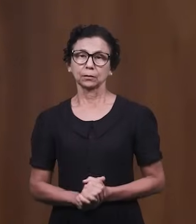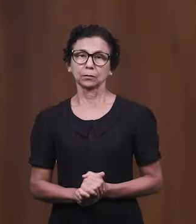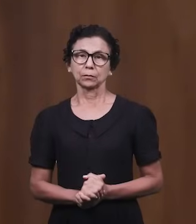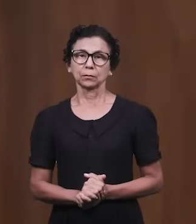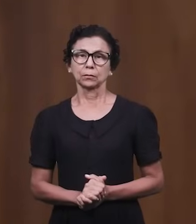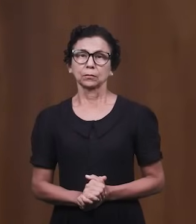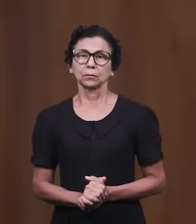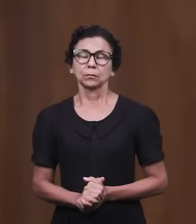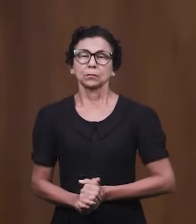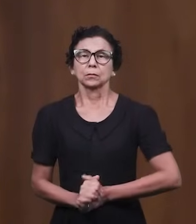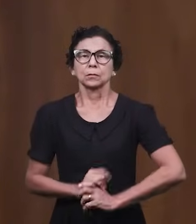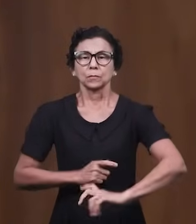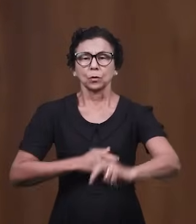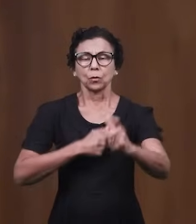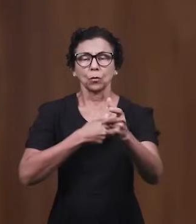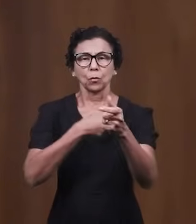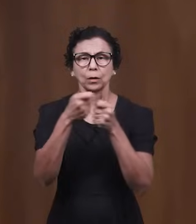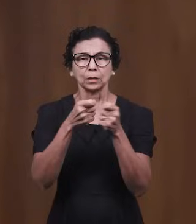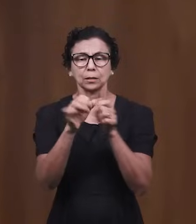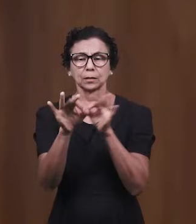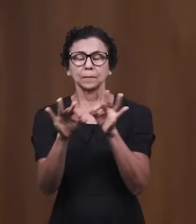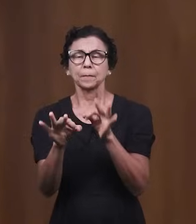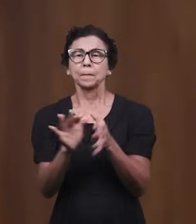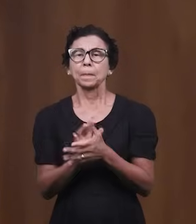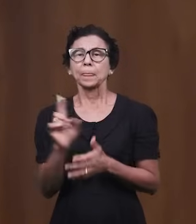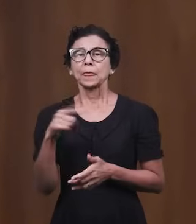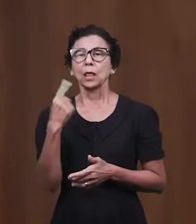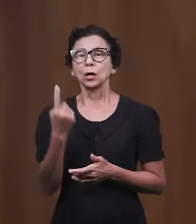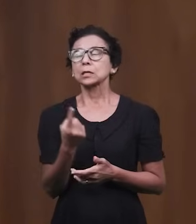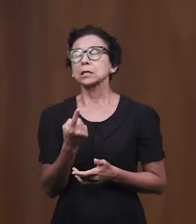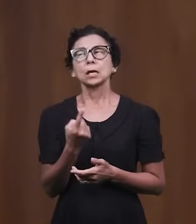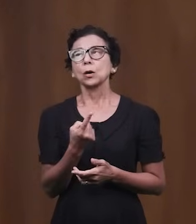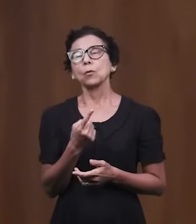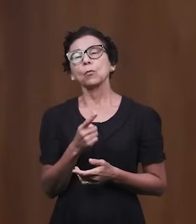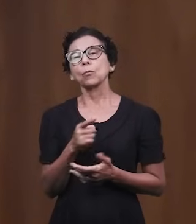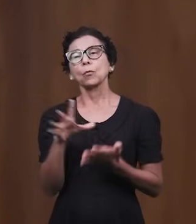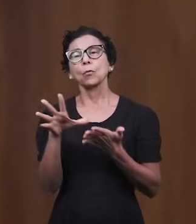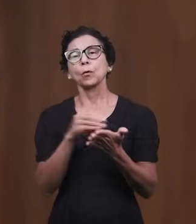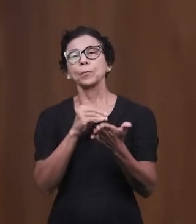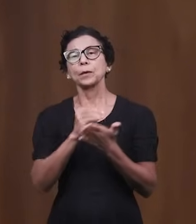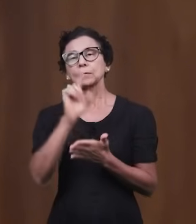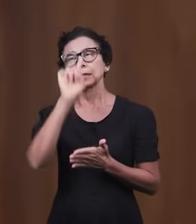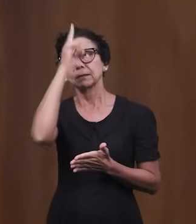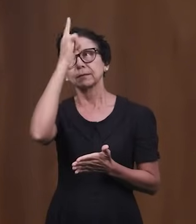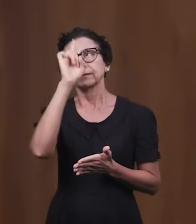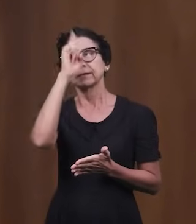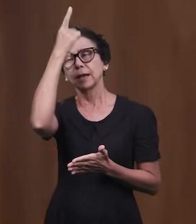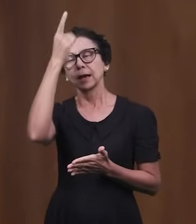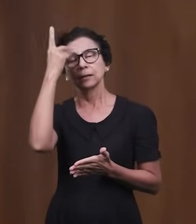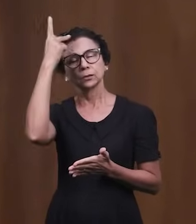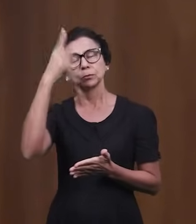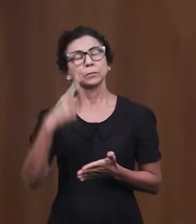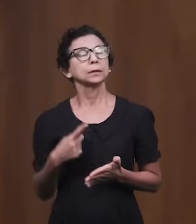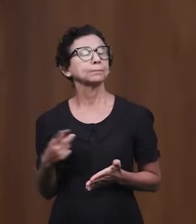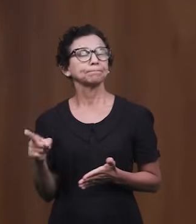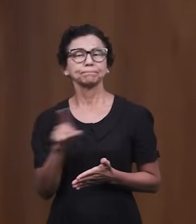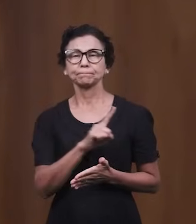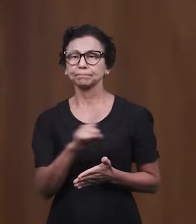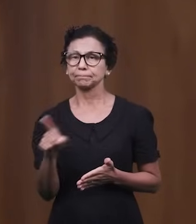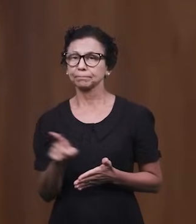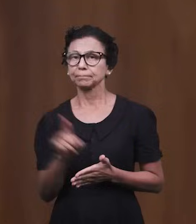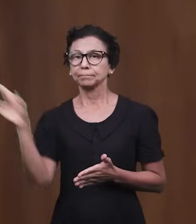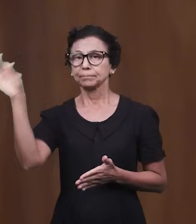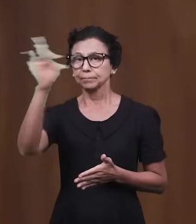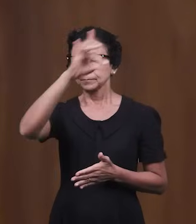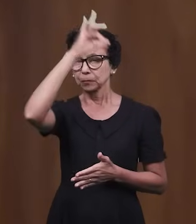não trabalhamos, não vivemos opiniões, ideias pessoais, mas vivemos daquilo que o Espírito Santo nos instrui. O grande